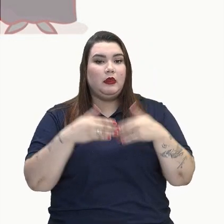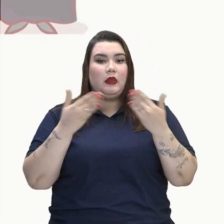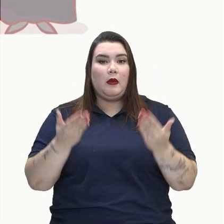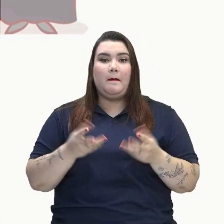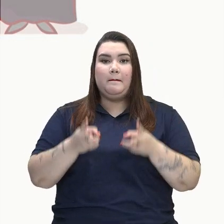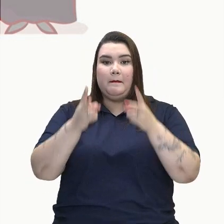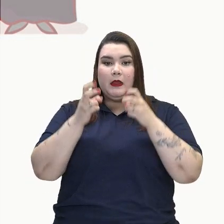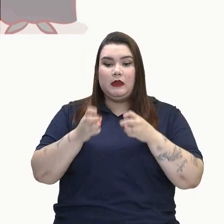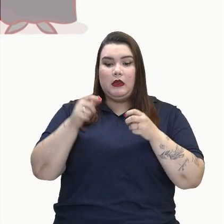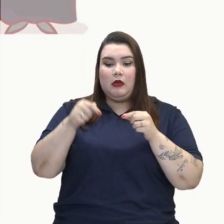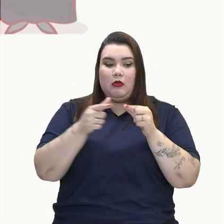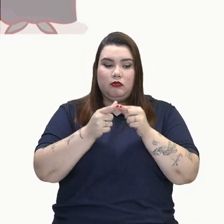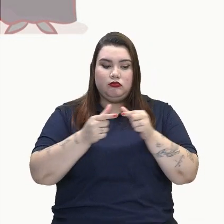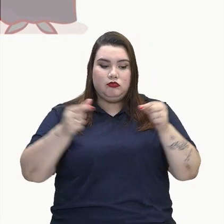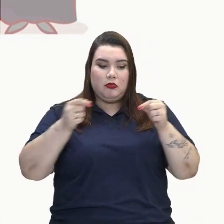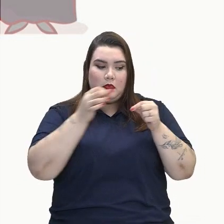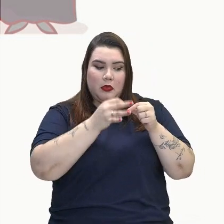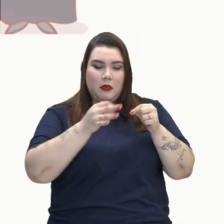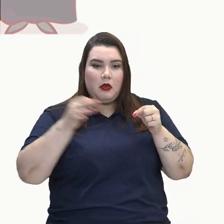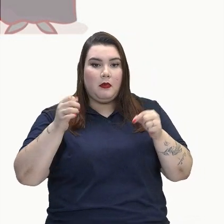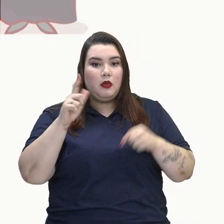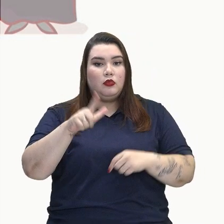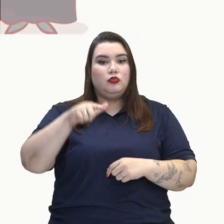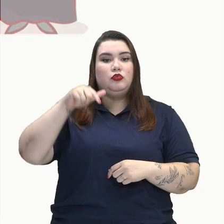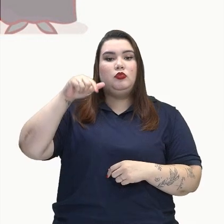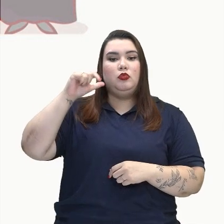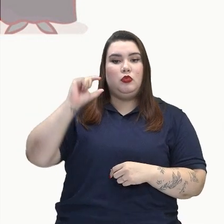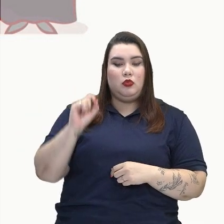as ervilhas, elas foram uma escolha